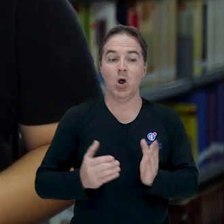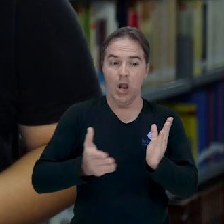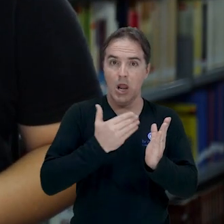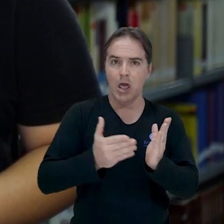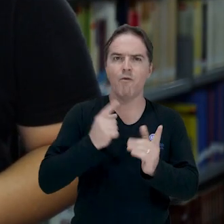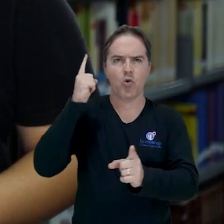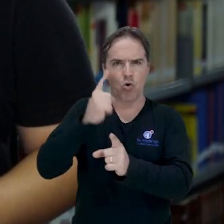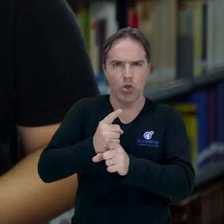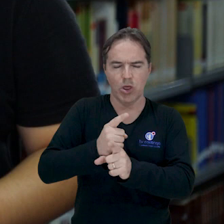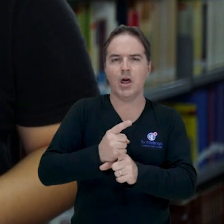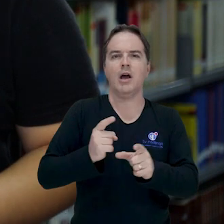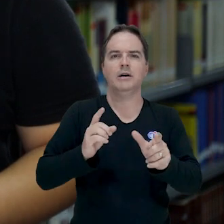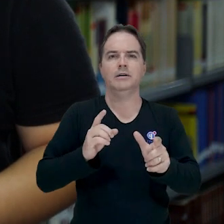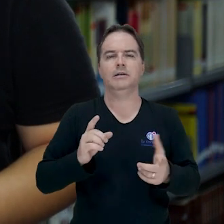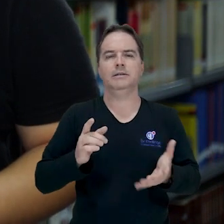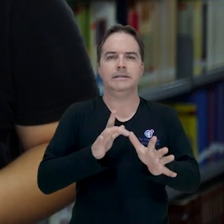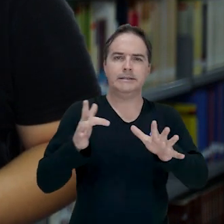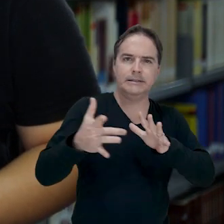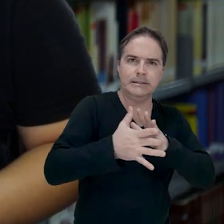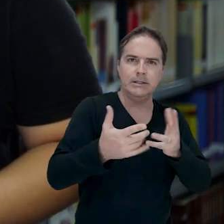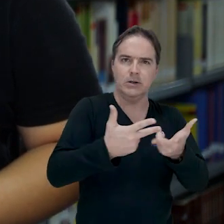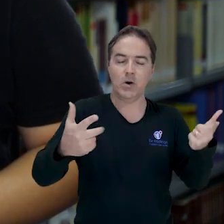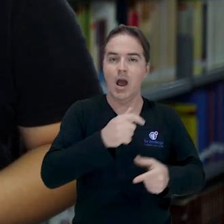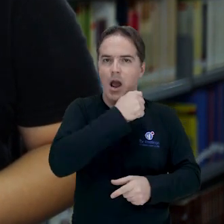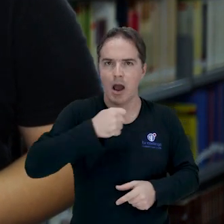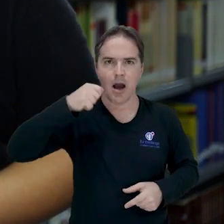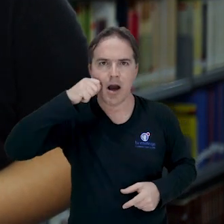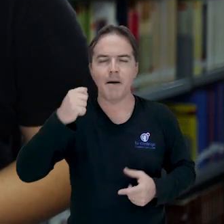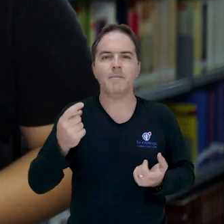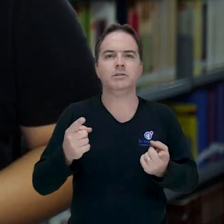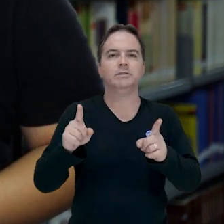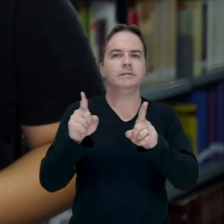plataformas digitais, né? A Amazon principalmente, outras